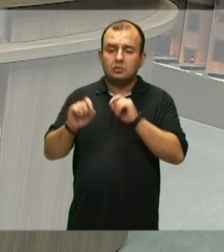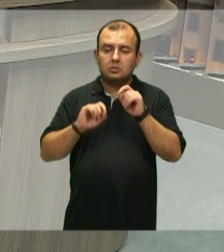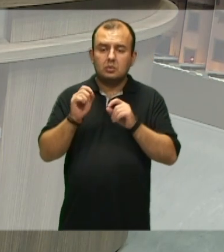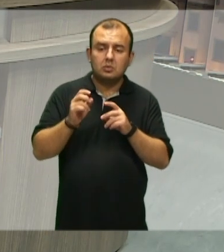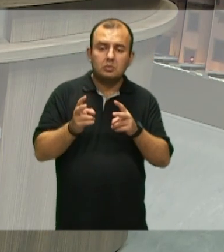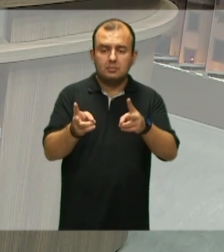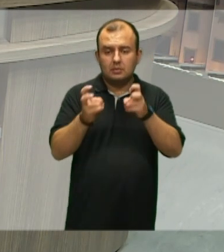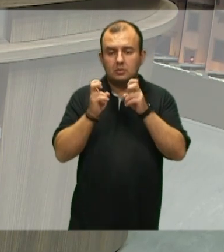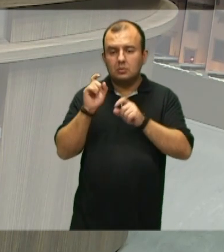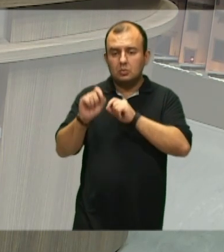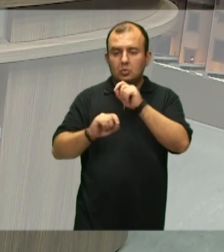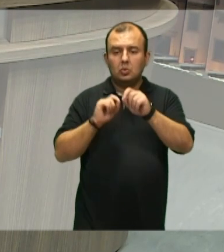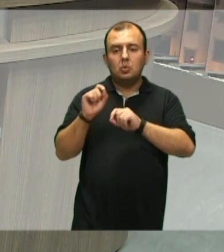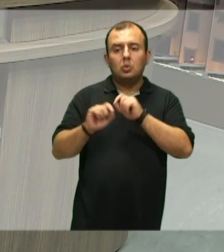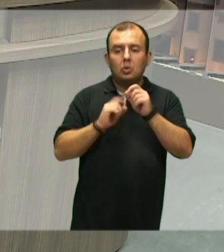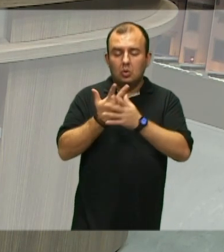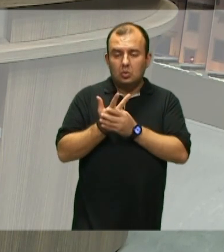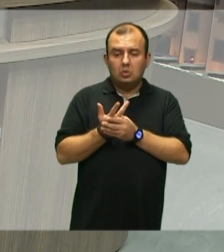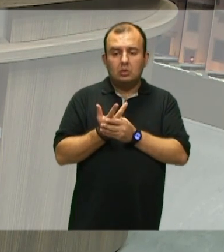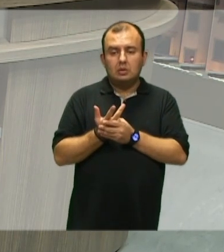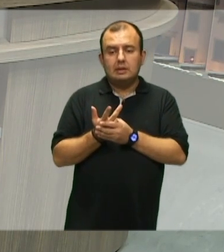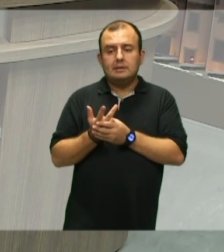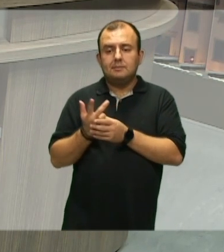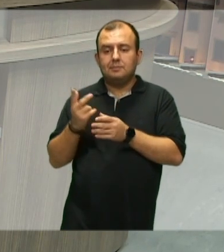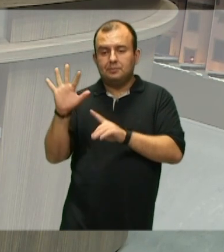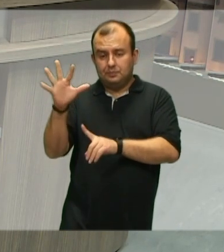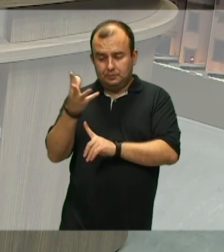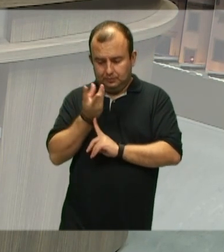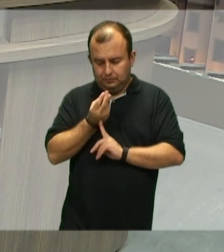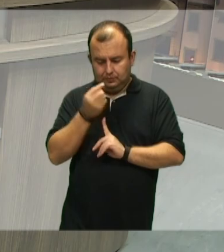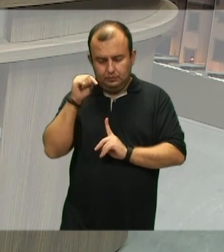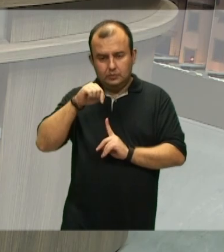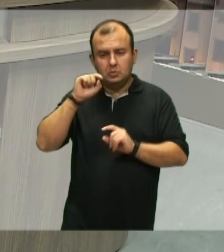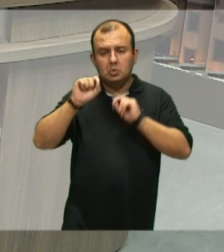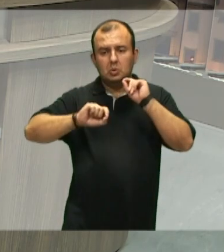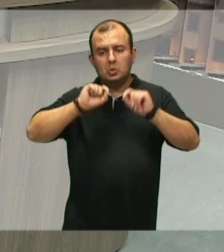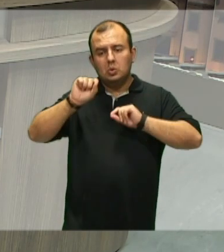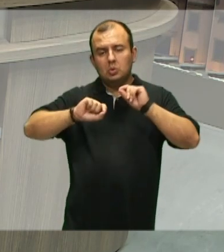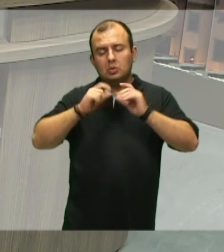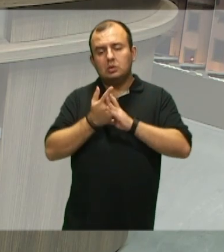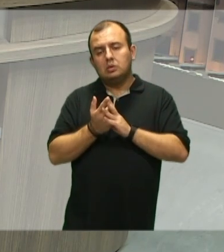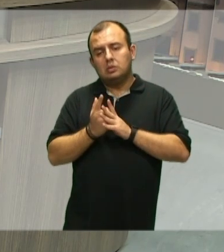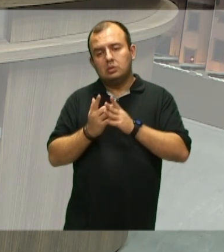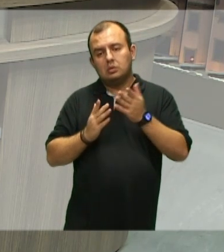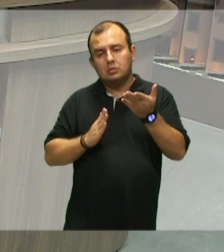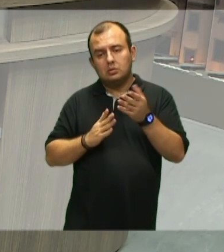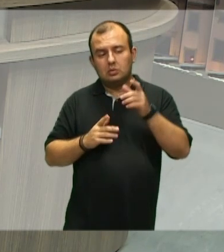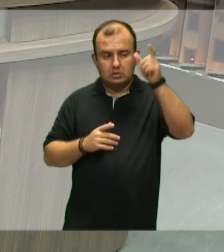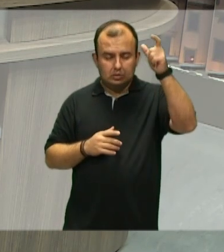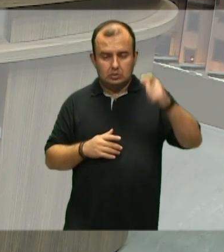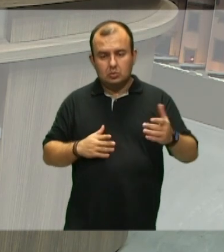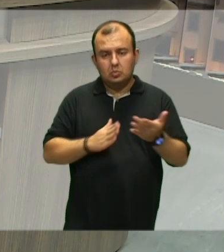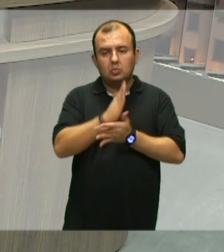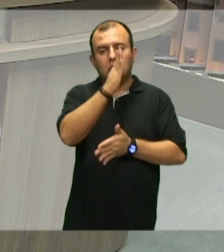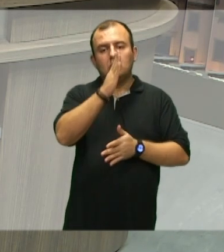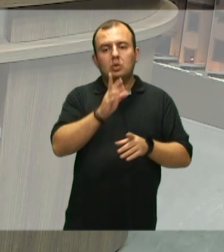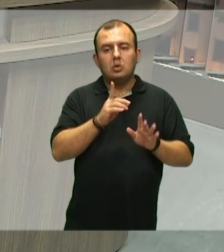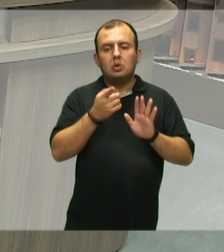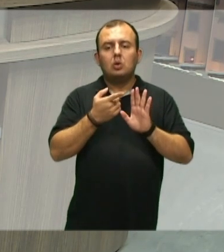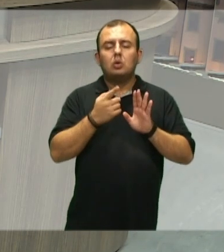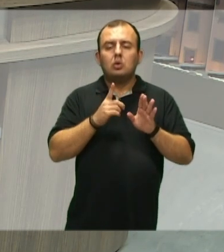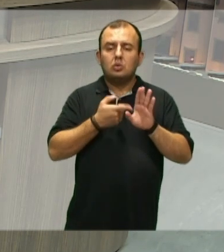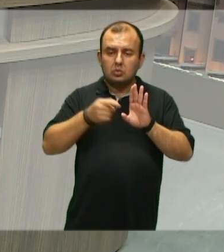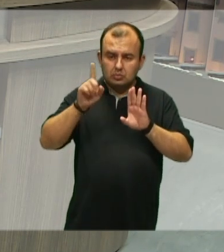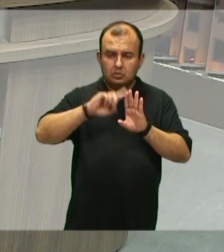que, primeiro, né, a arte por si só, ela atravessa o indivíduo num lugar que é da subjetividade, que é